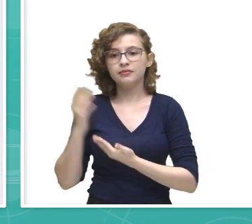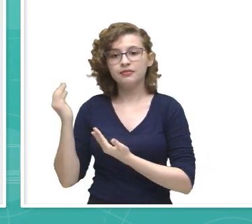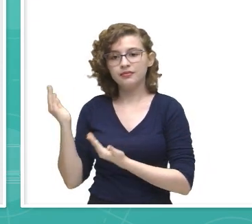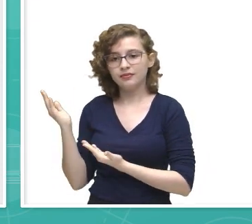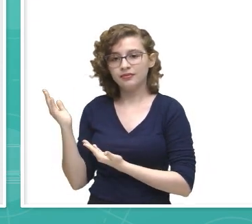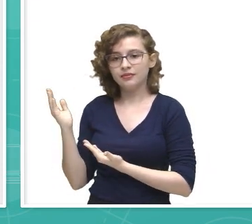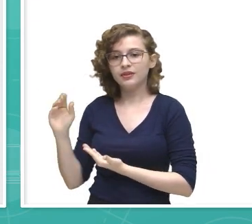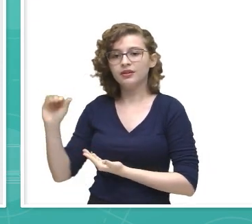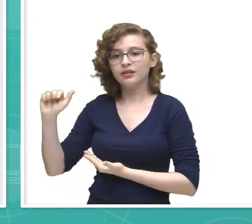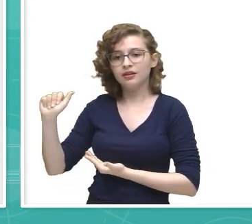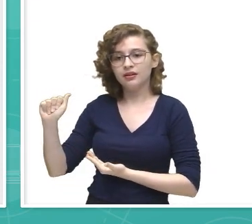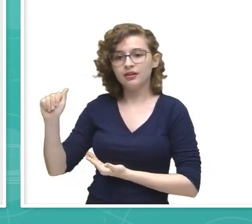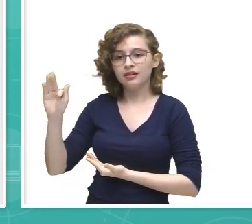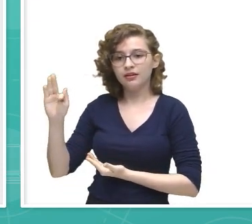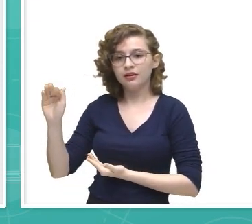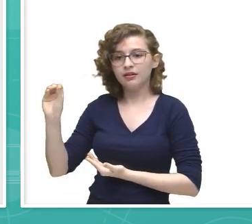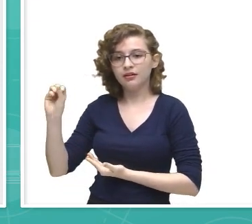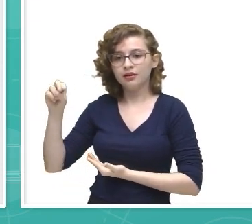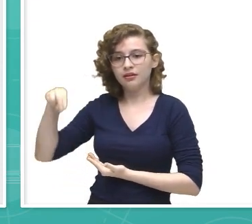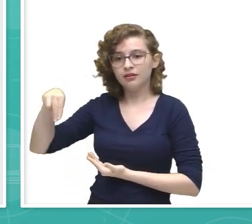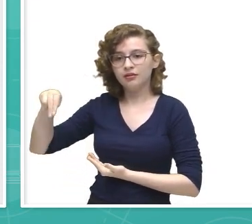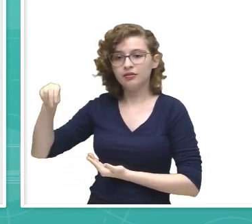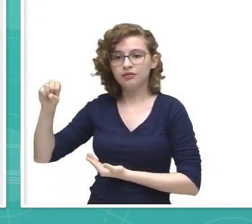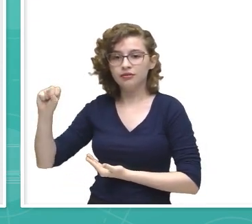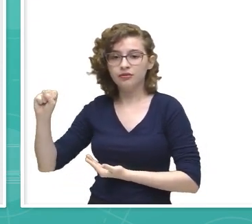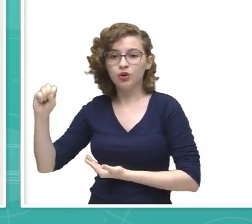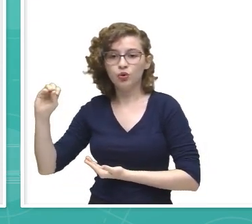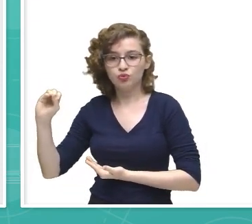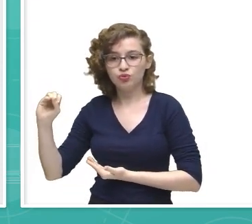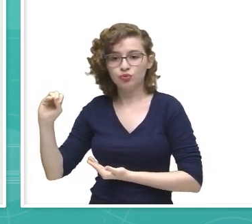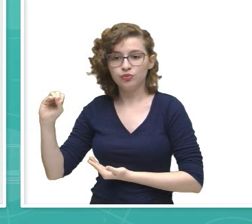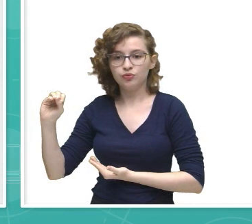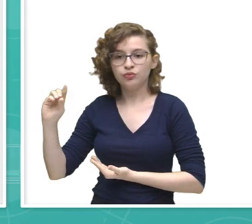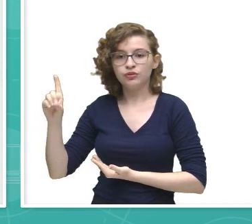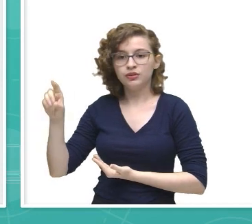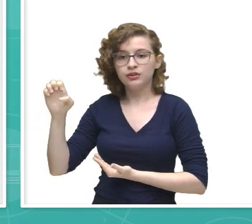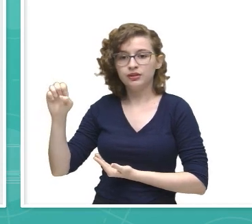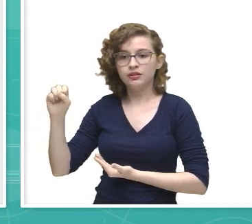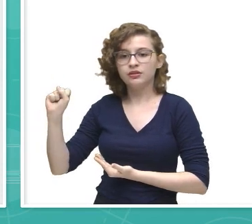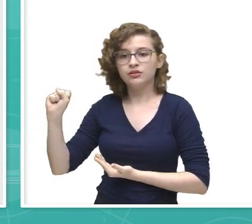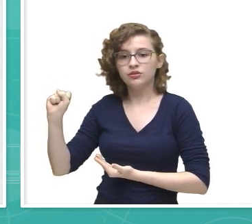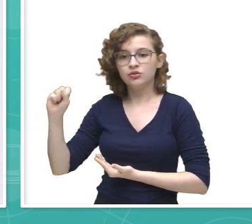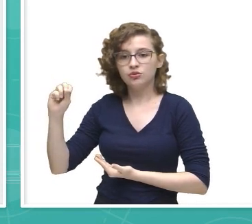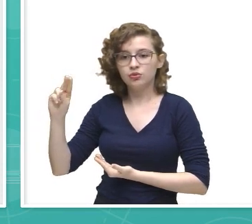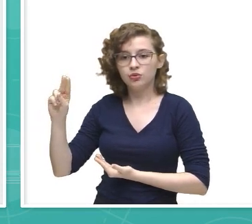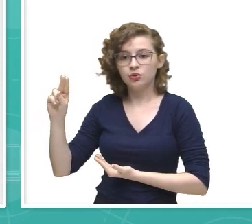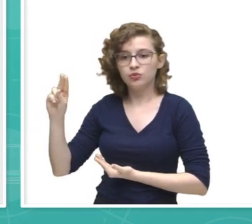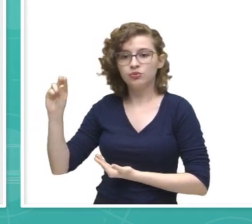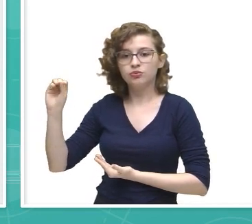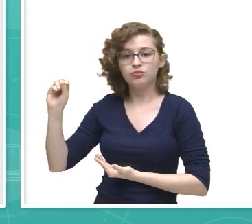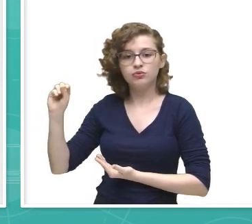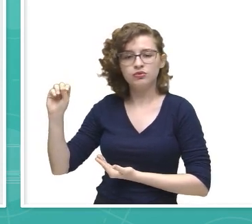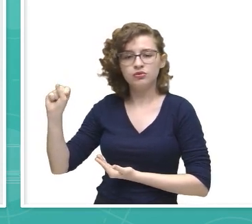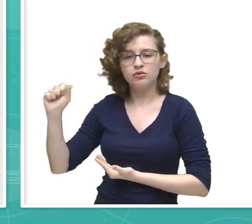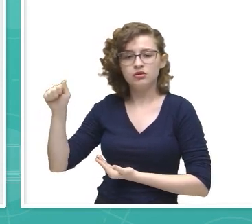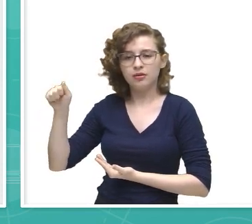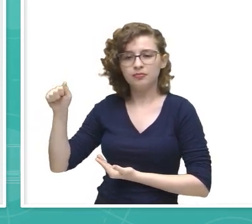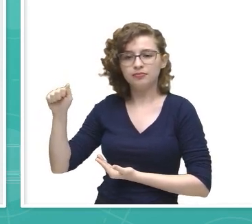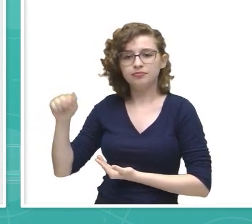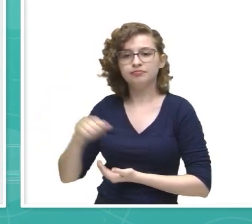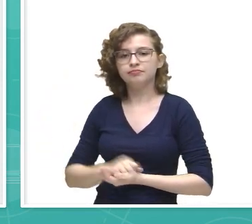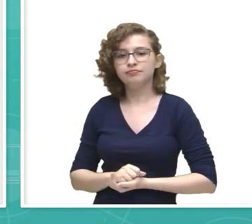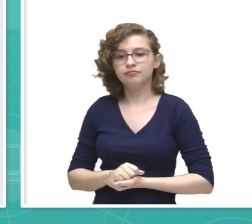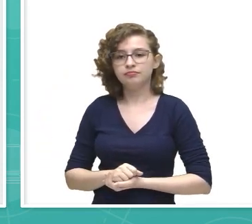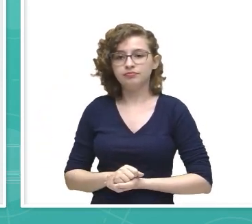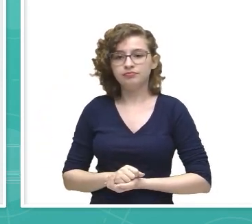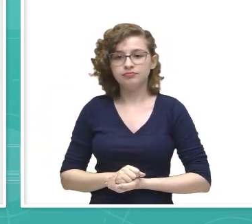Isso aqui está uma ilustração do Martim Afonso de Souza, para vocês verem, para vocês conhecerem esse personagem da nossa